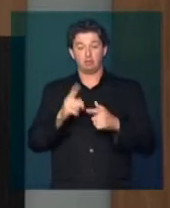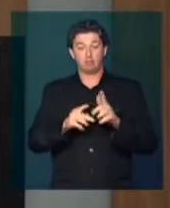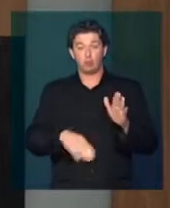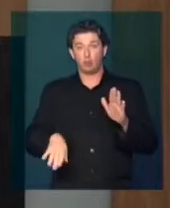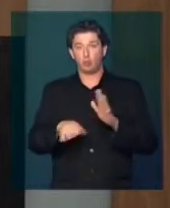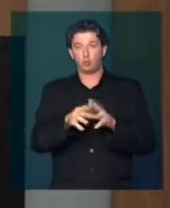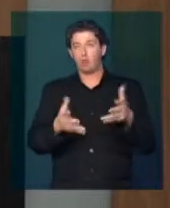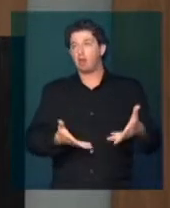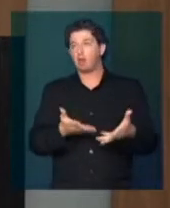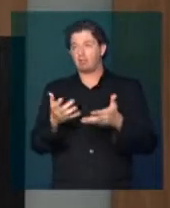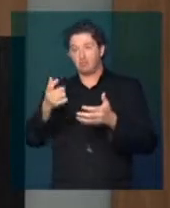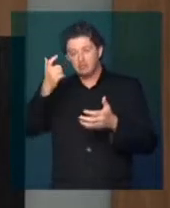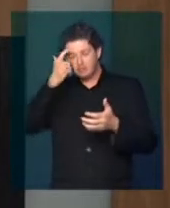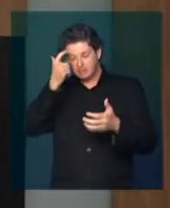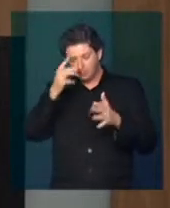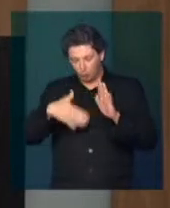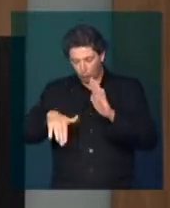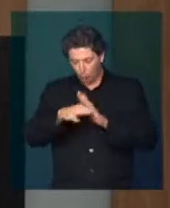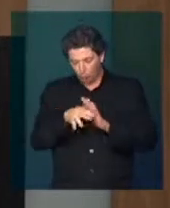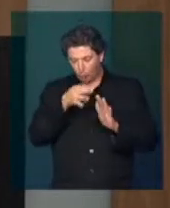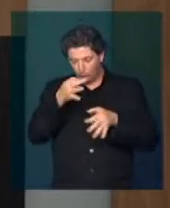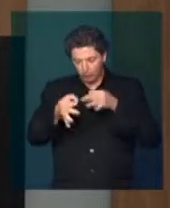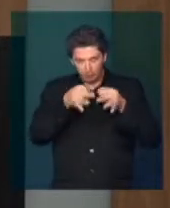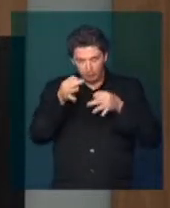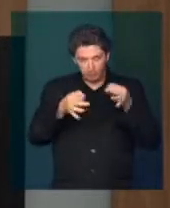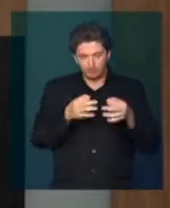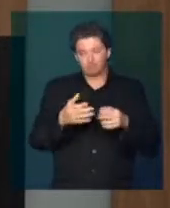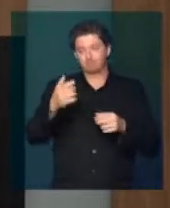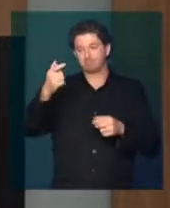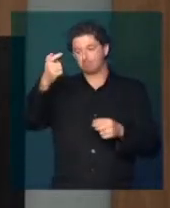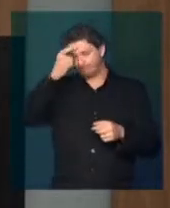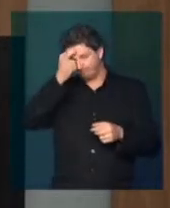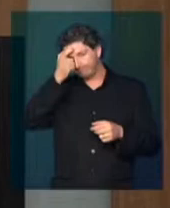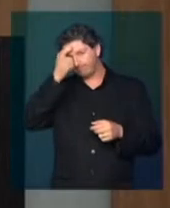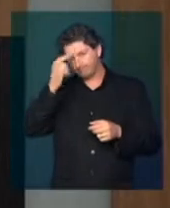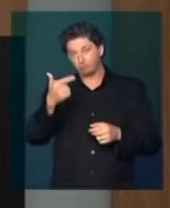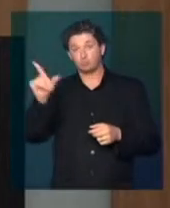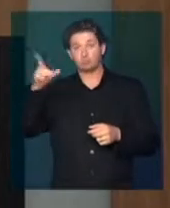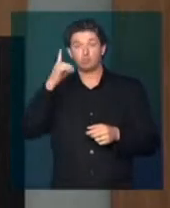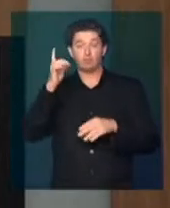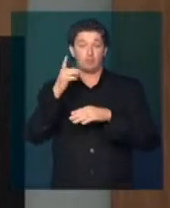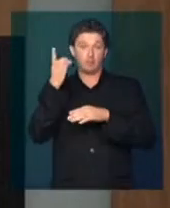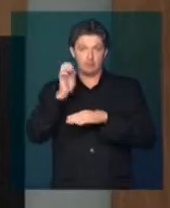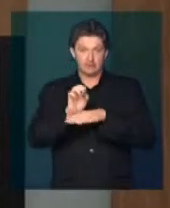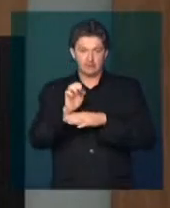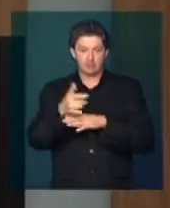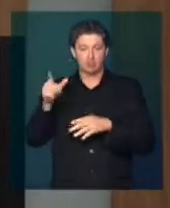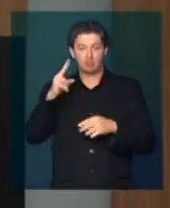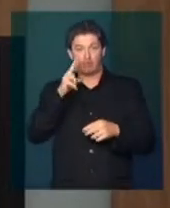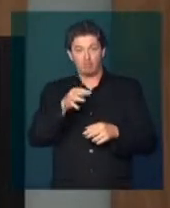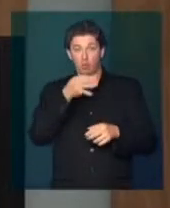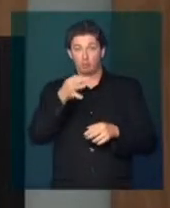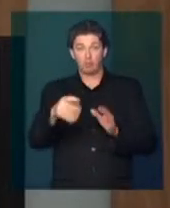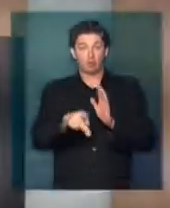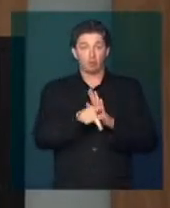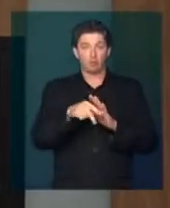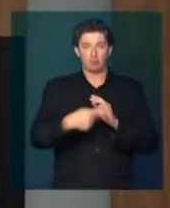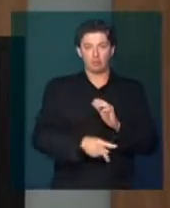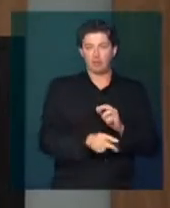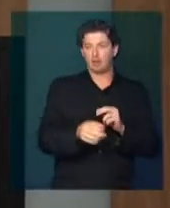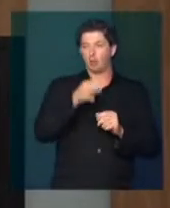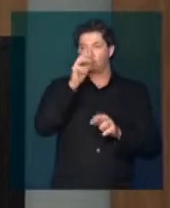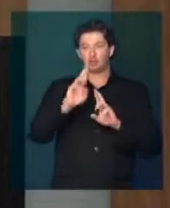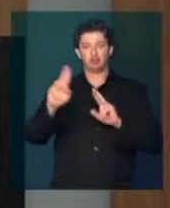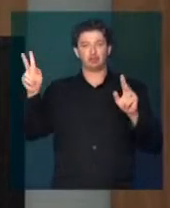possa ser levado em consideração, conscientizar, trazer parlamentares de outros estados para ver a posição das bancadas